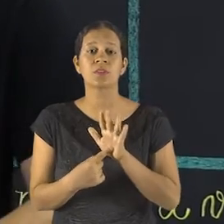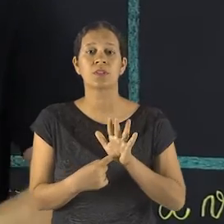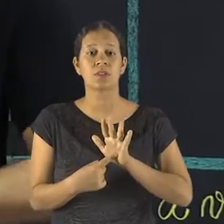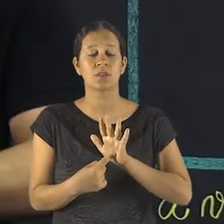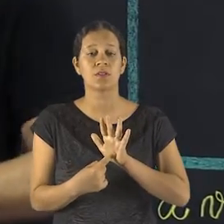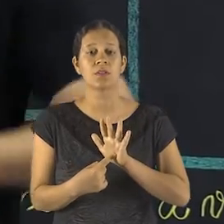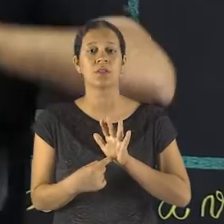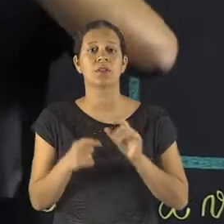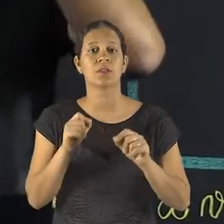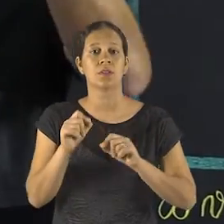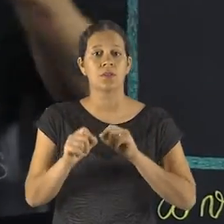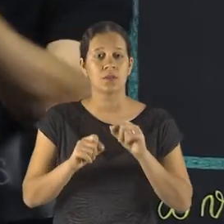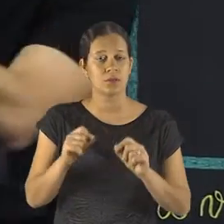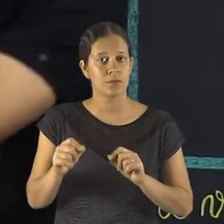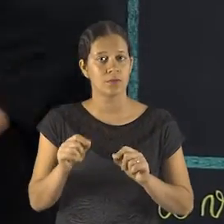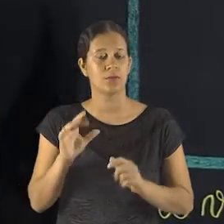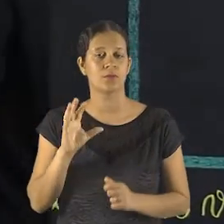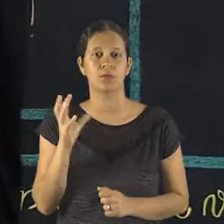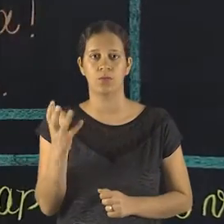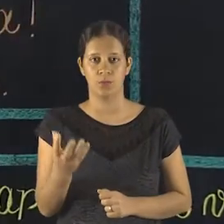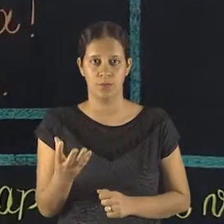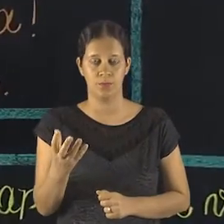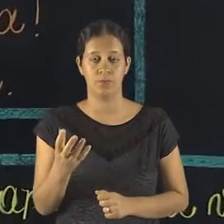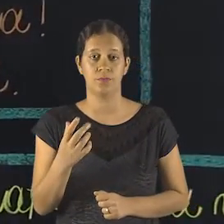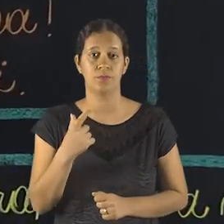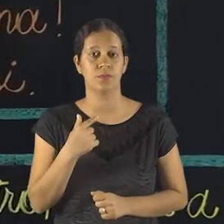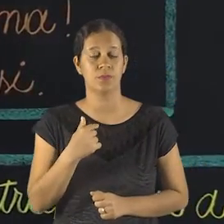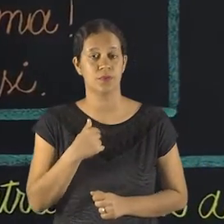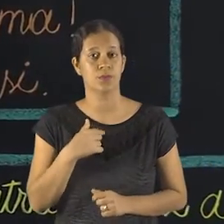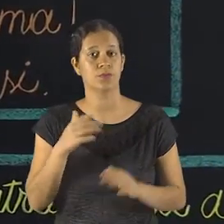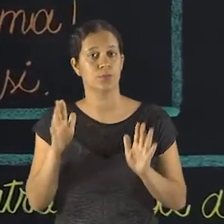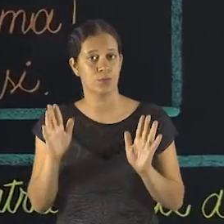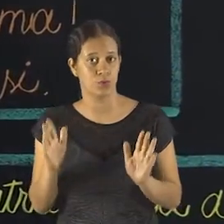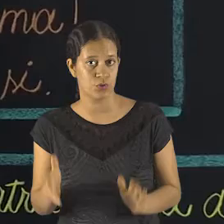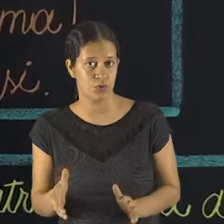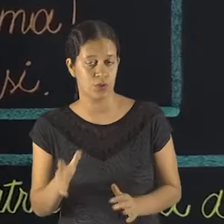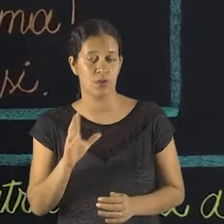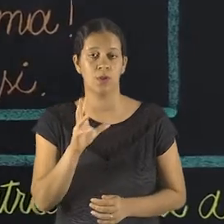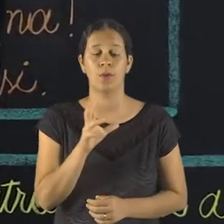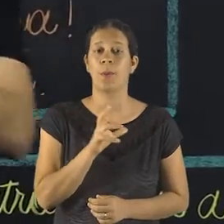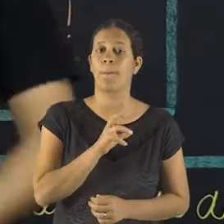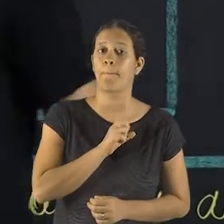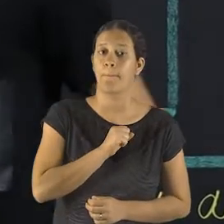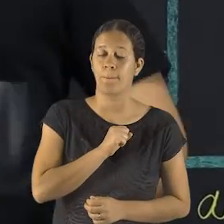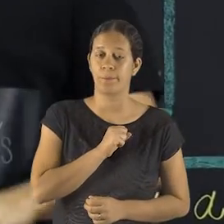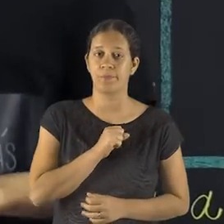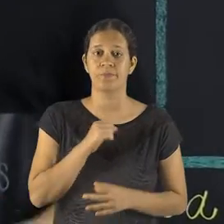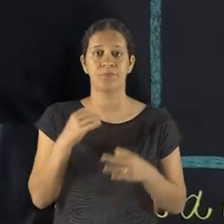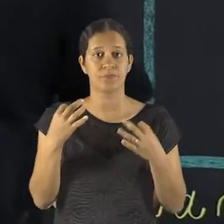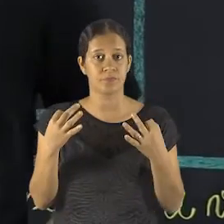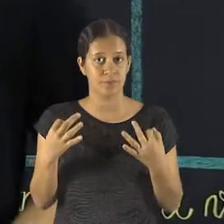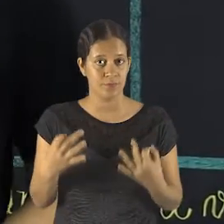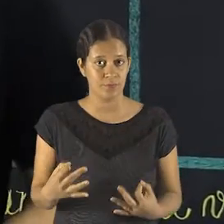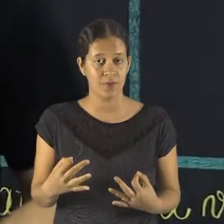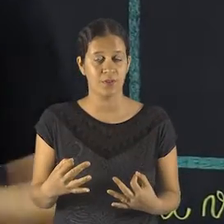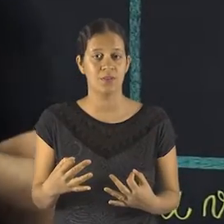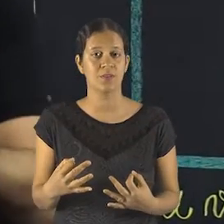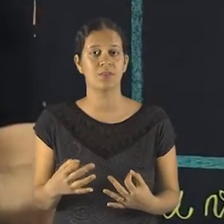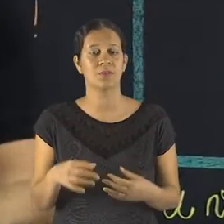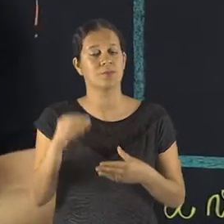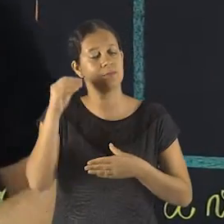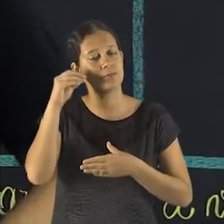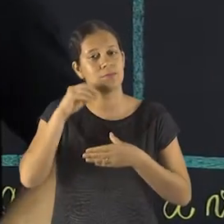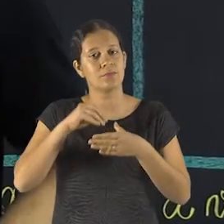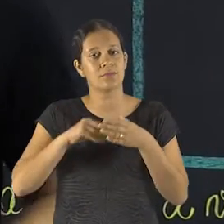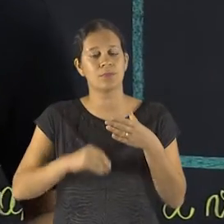uma circunstância de causa. Eu poderia dizer, já que o amor é exato, ele não cabe